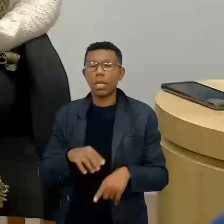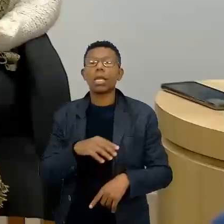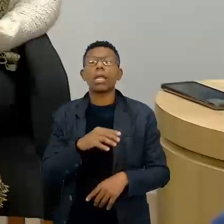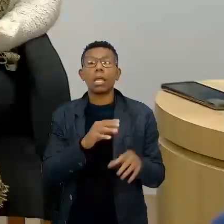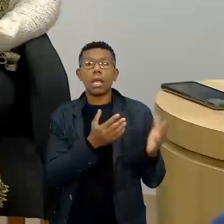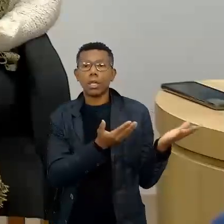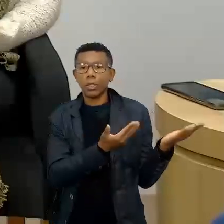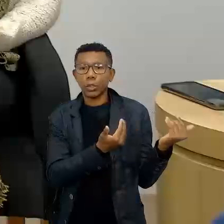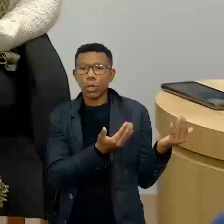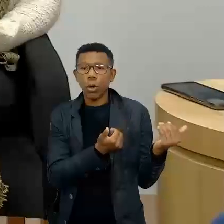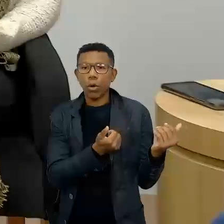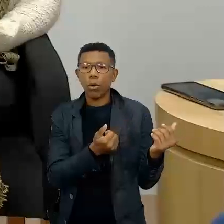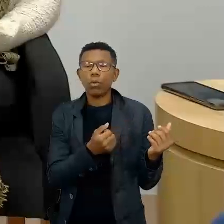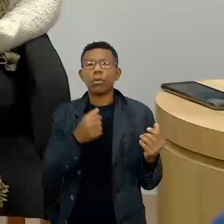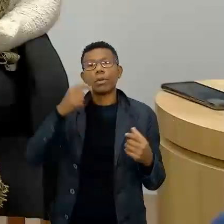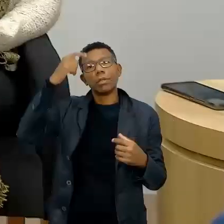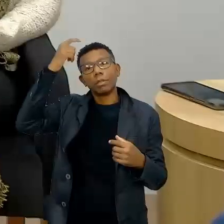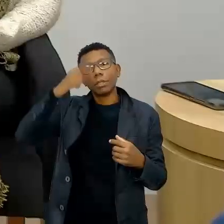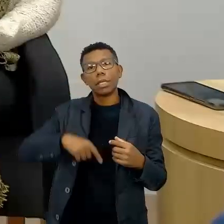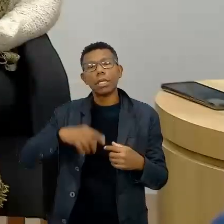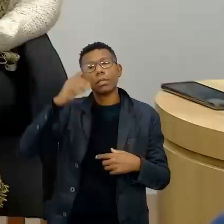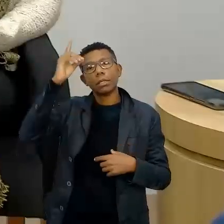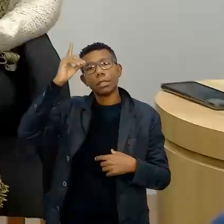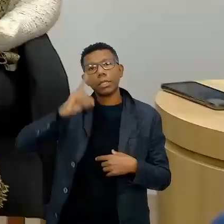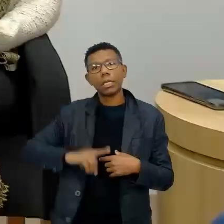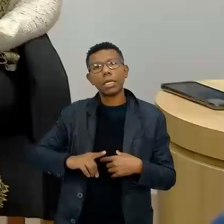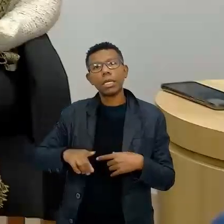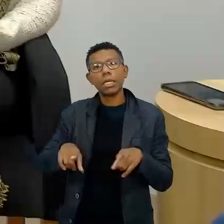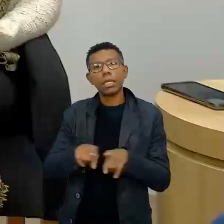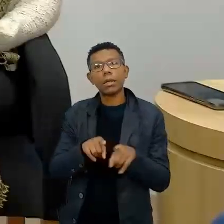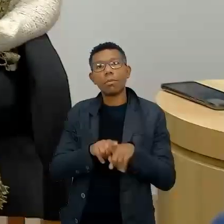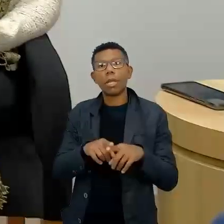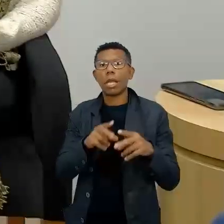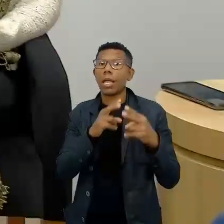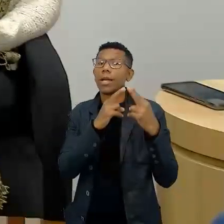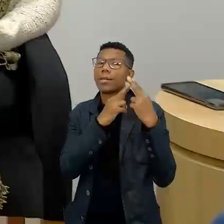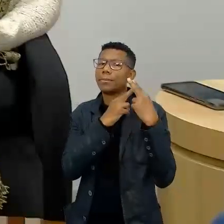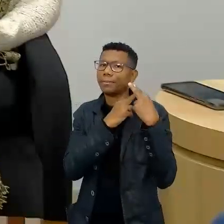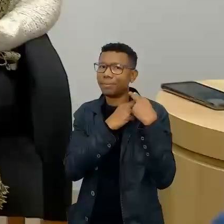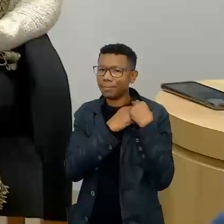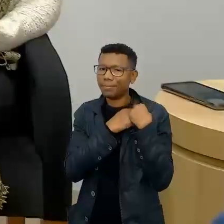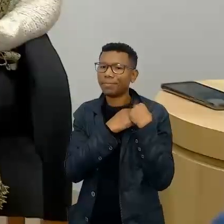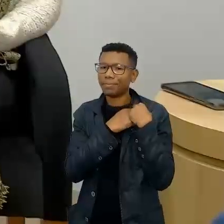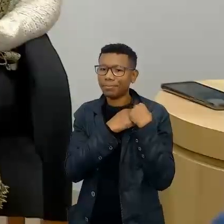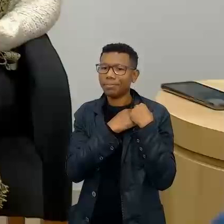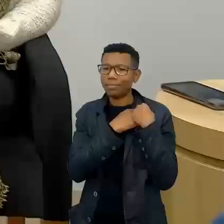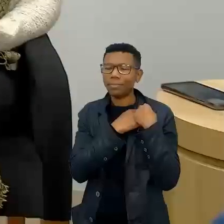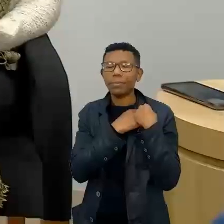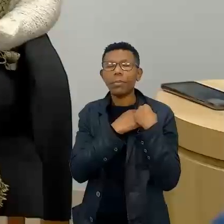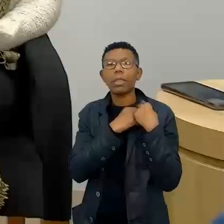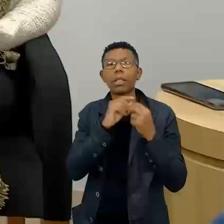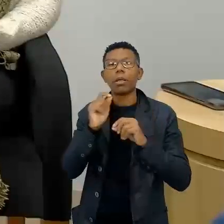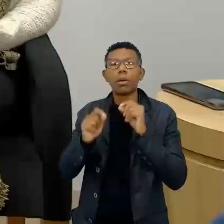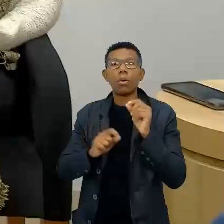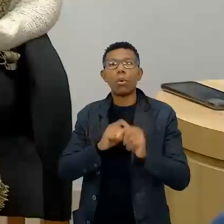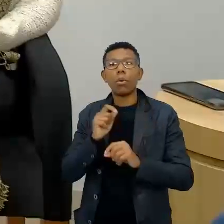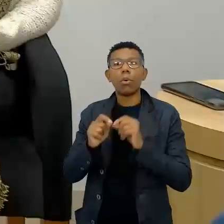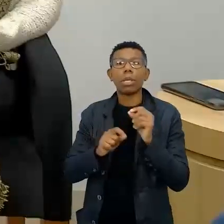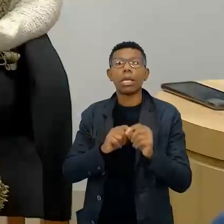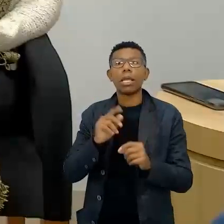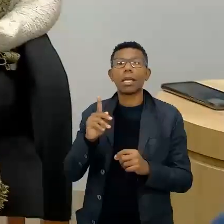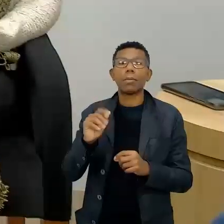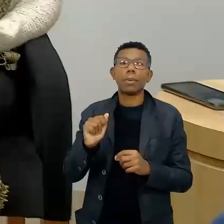de direito e também a corresponsabilidade, nós avançamos para um